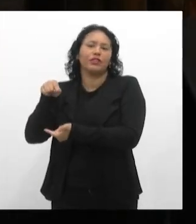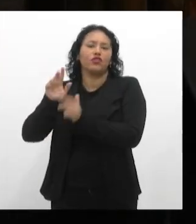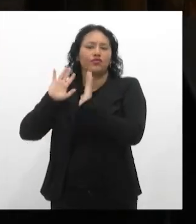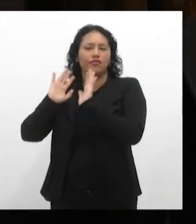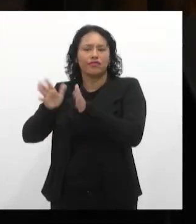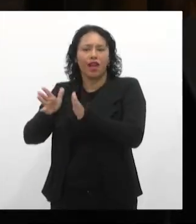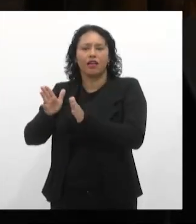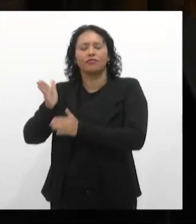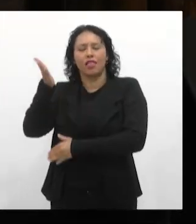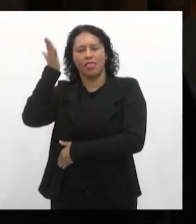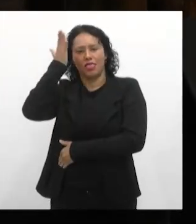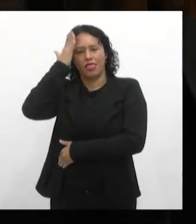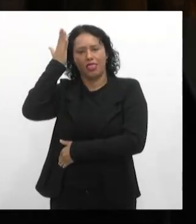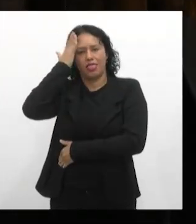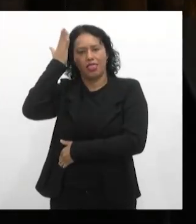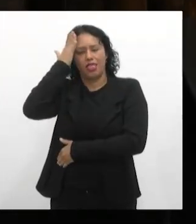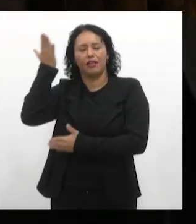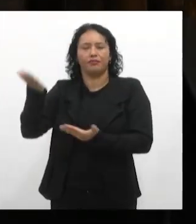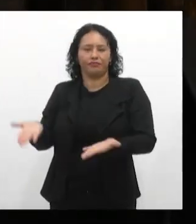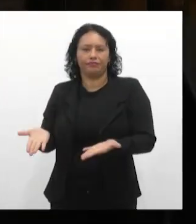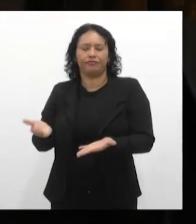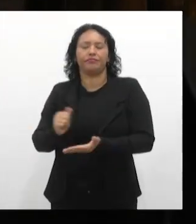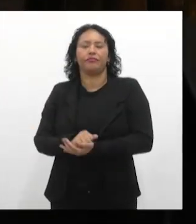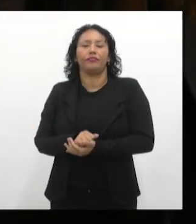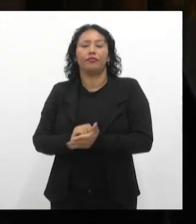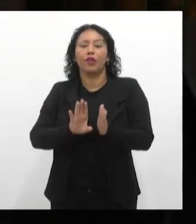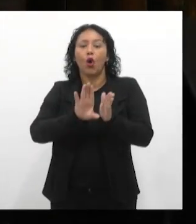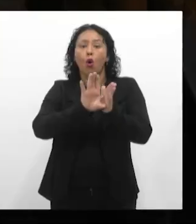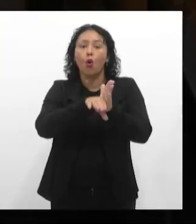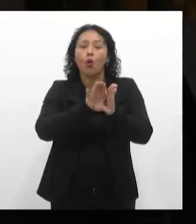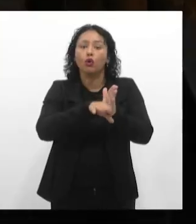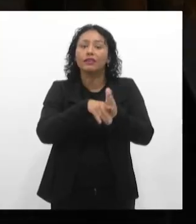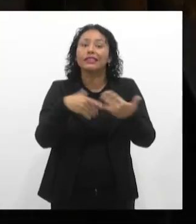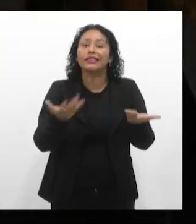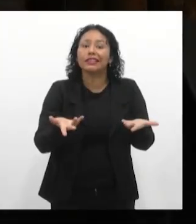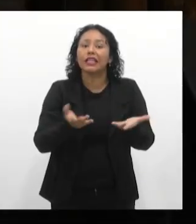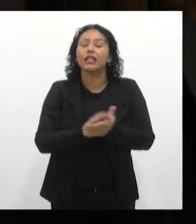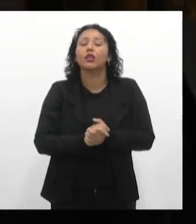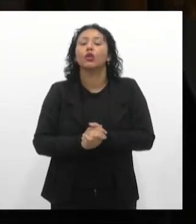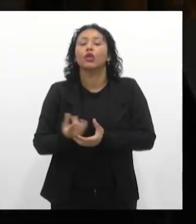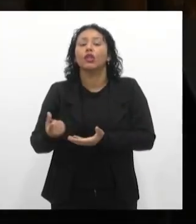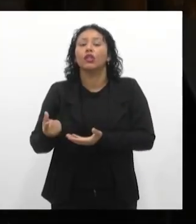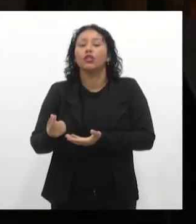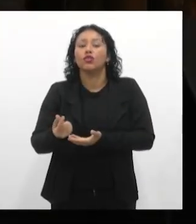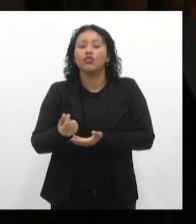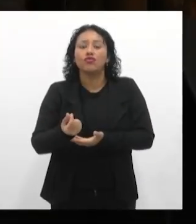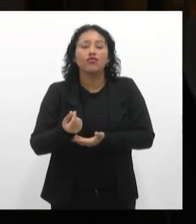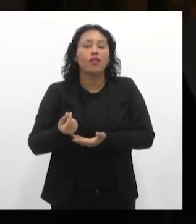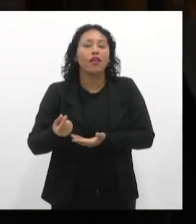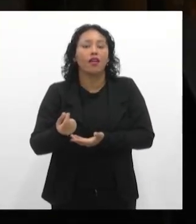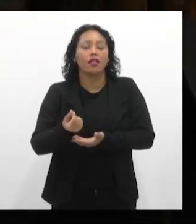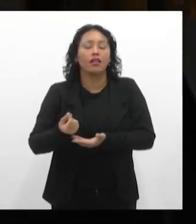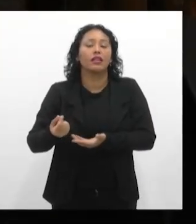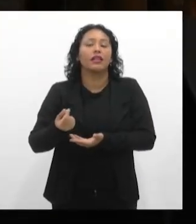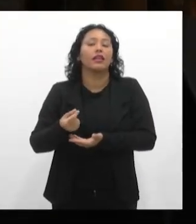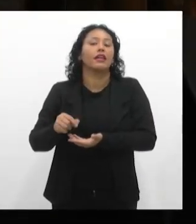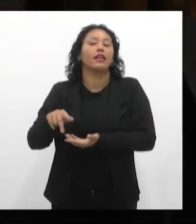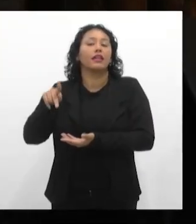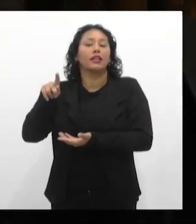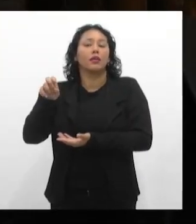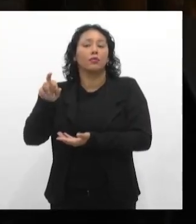consagrada. Tanto é que o conceito de renda per capita é um conceito de